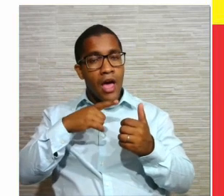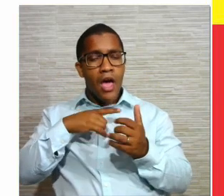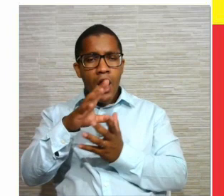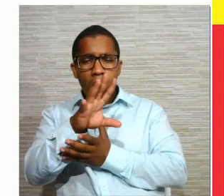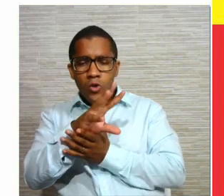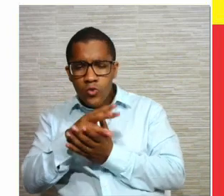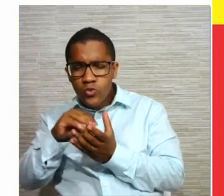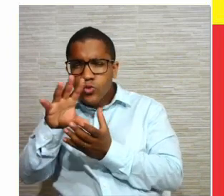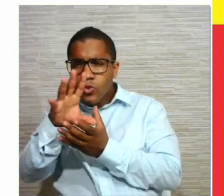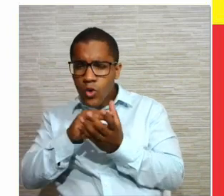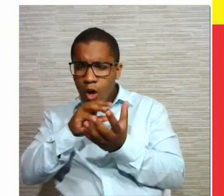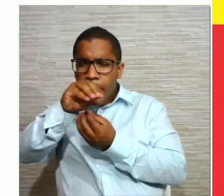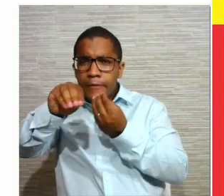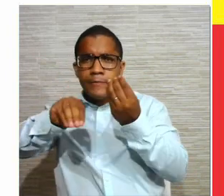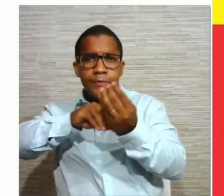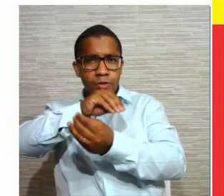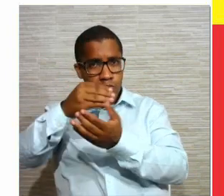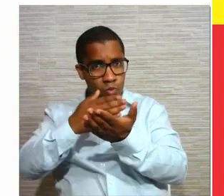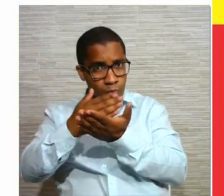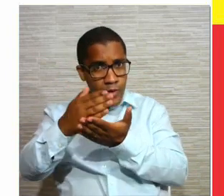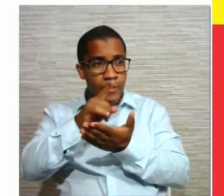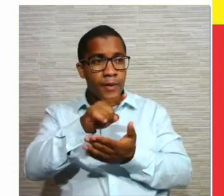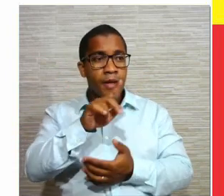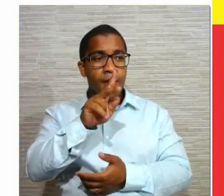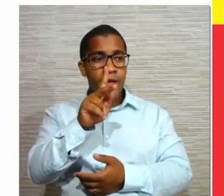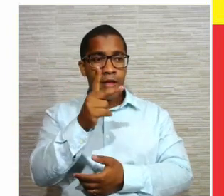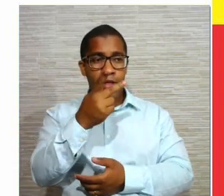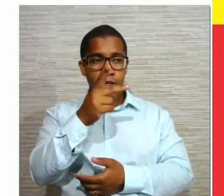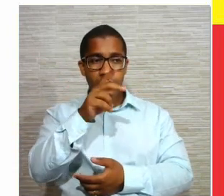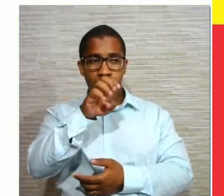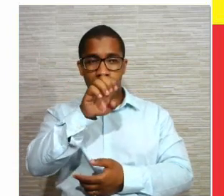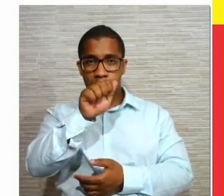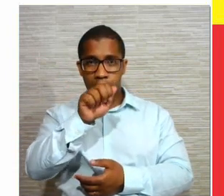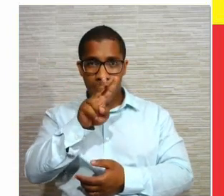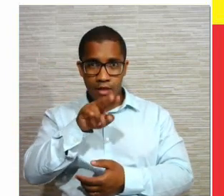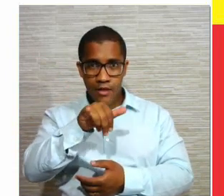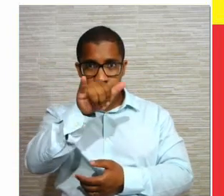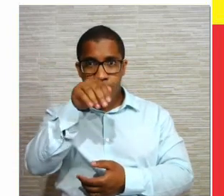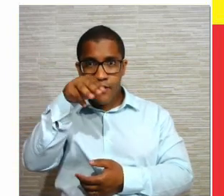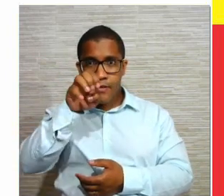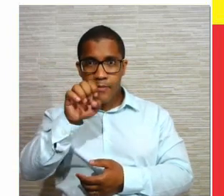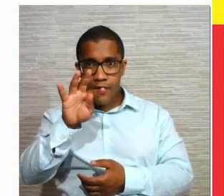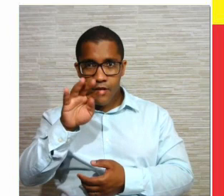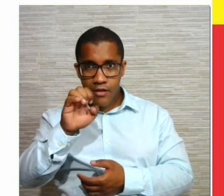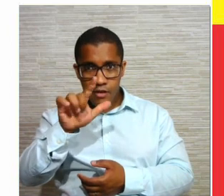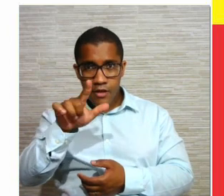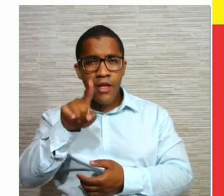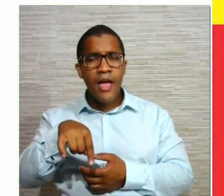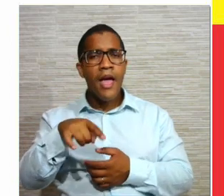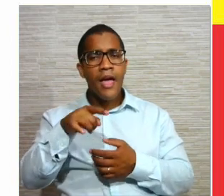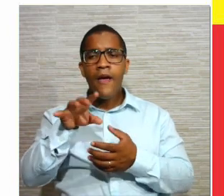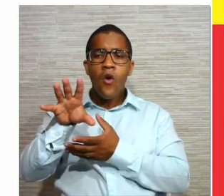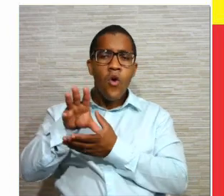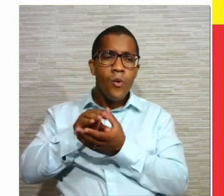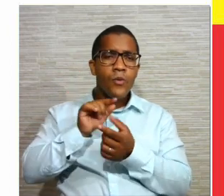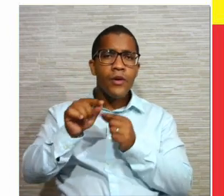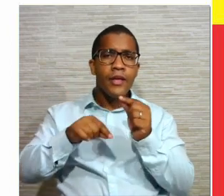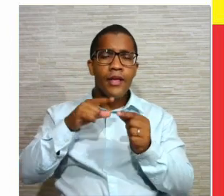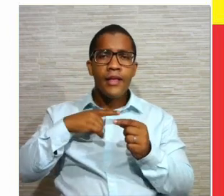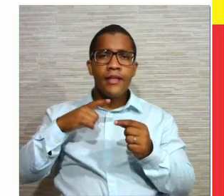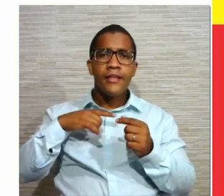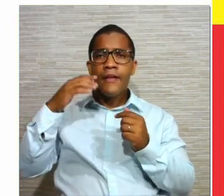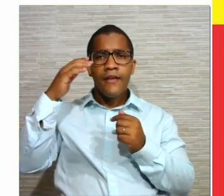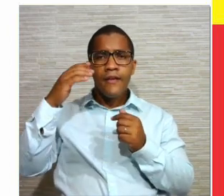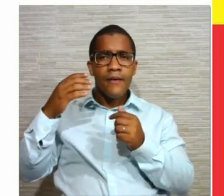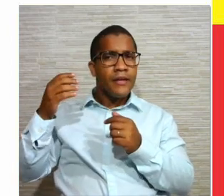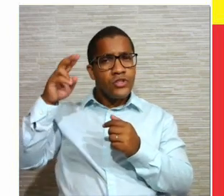Aí, e esse heavy metal, ele tem predominância de artistas britânicos, certo? Então, que eles são inspirados na mitologia celta